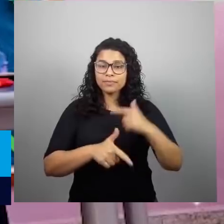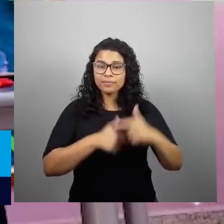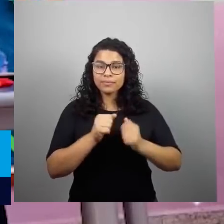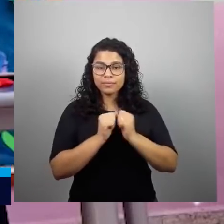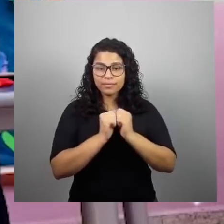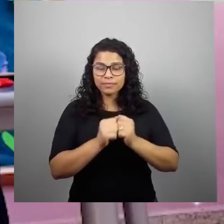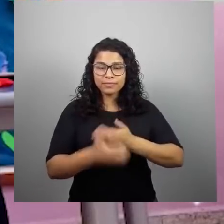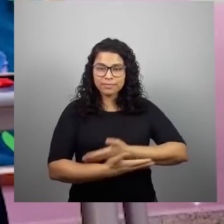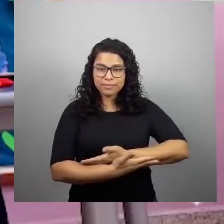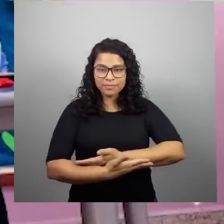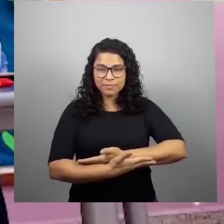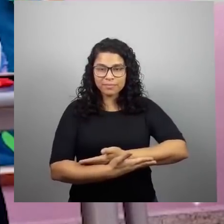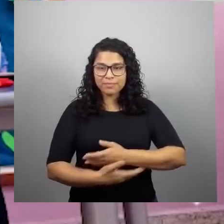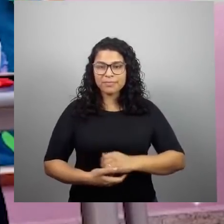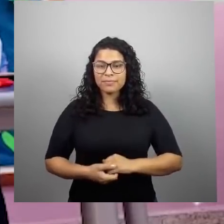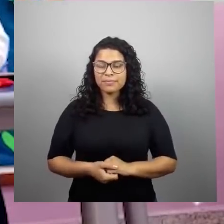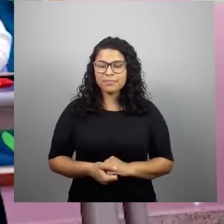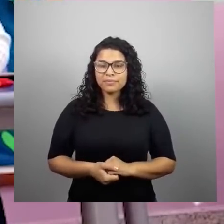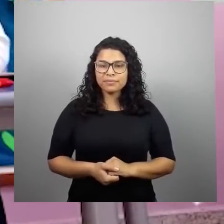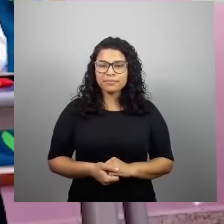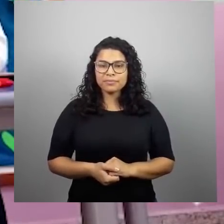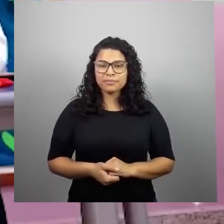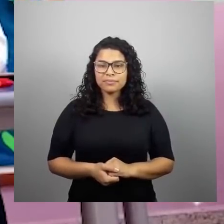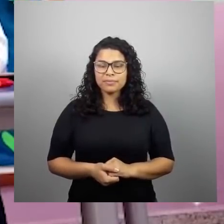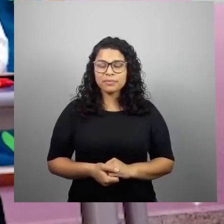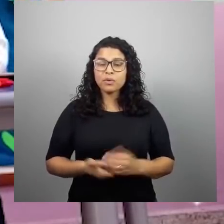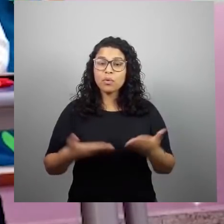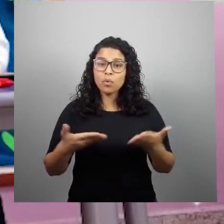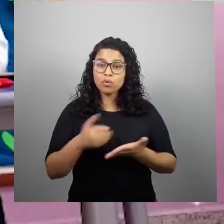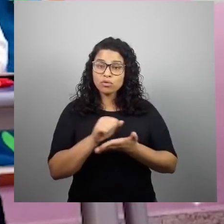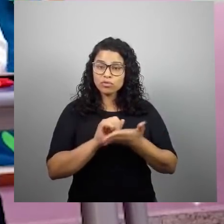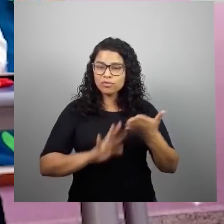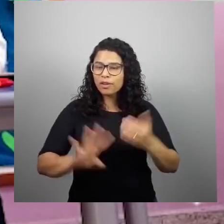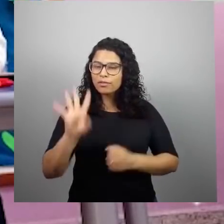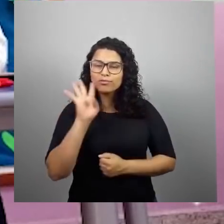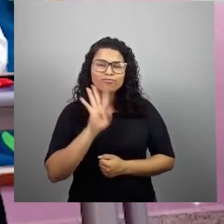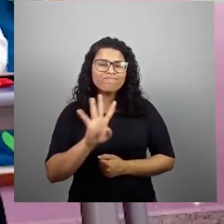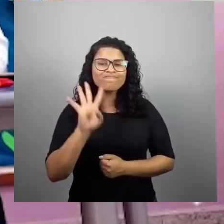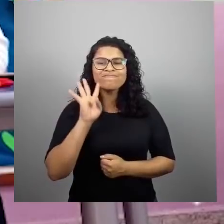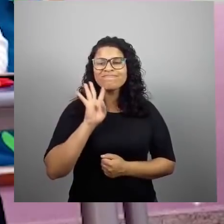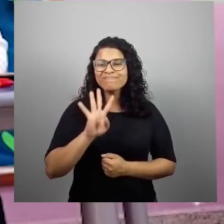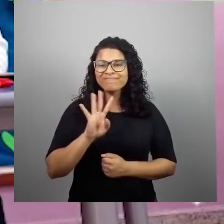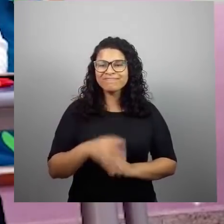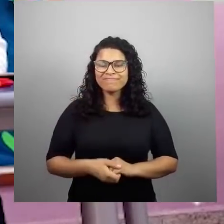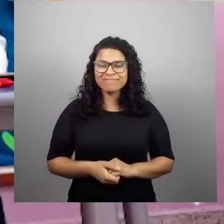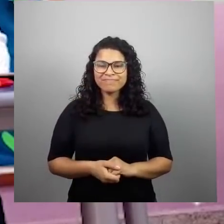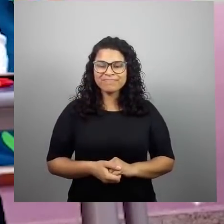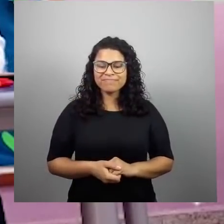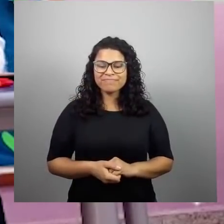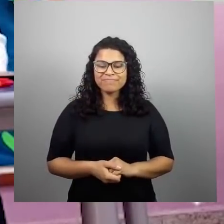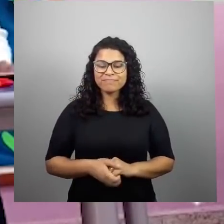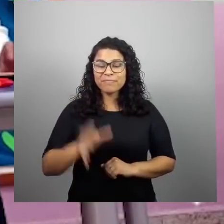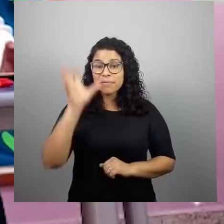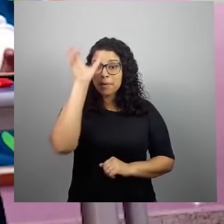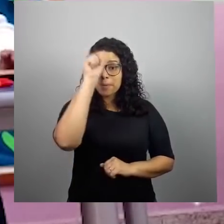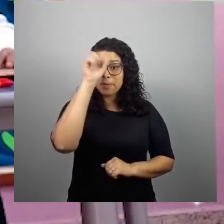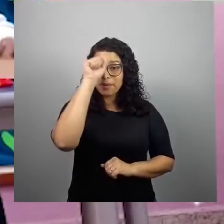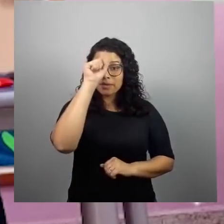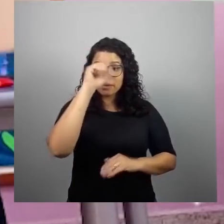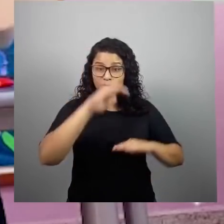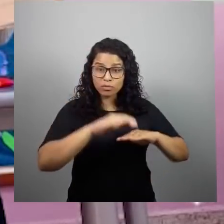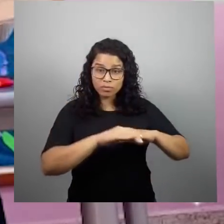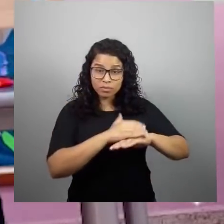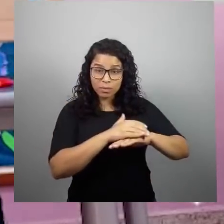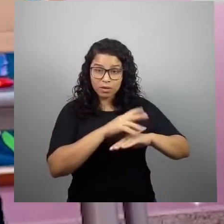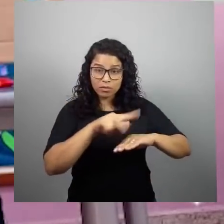Santa Rosália, do Maternal. Hoje vamos fazer juntos uma atividade muito divertida, aprendendo a colocar